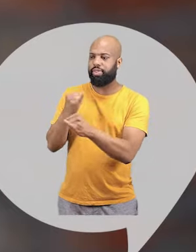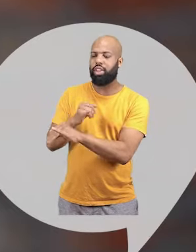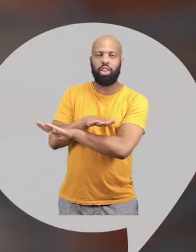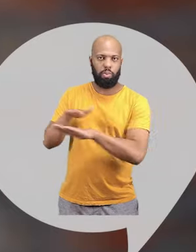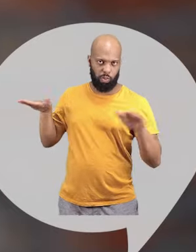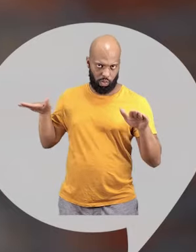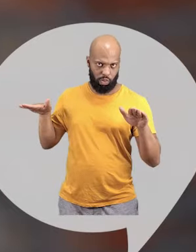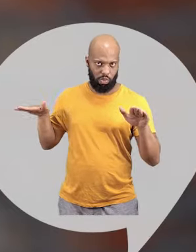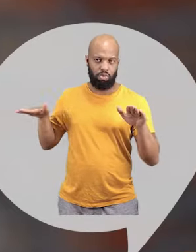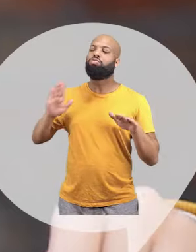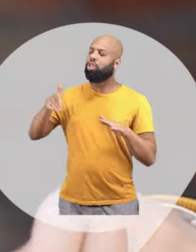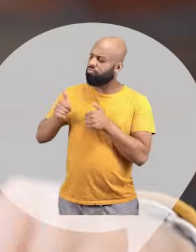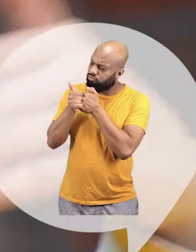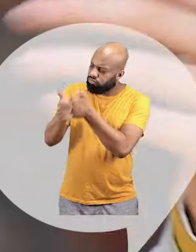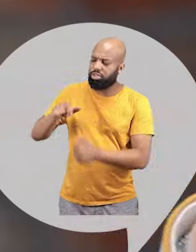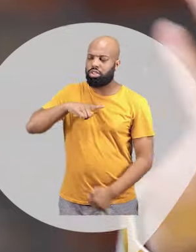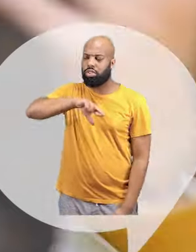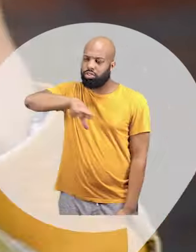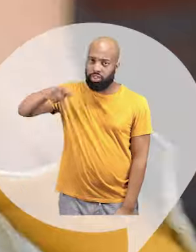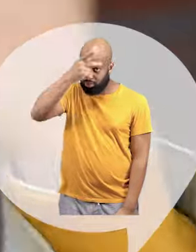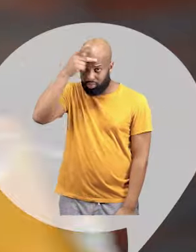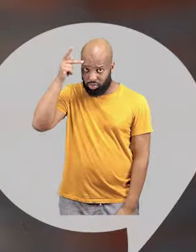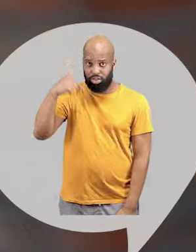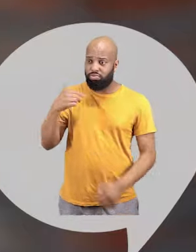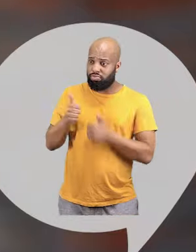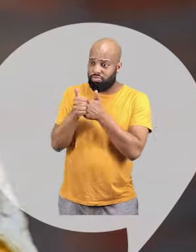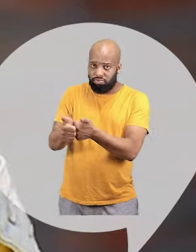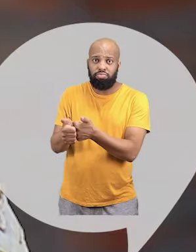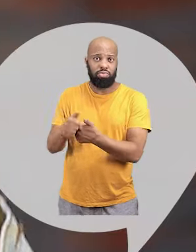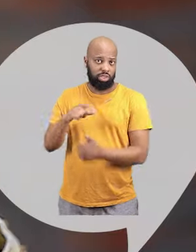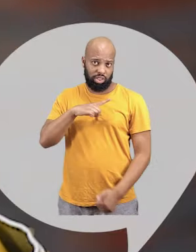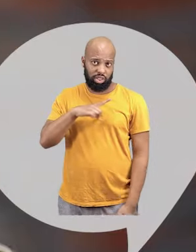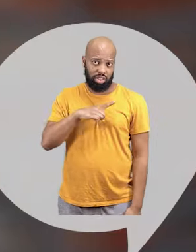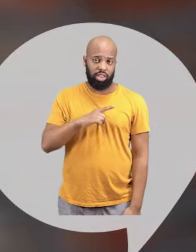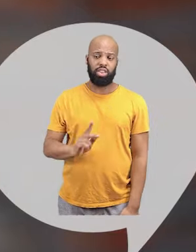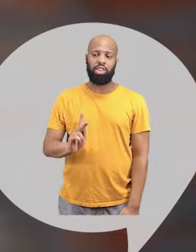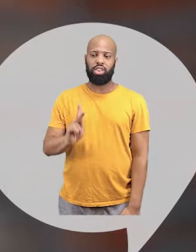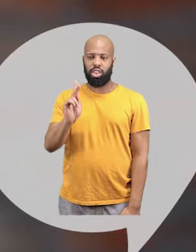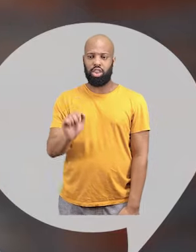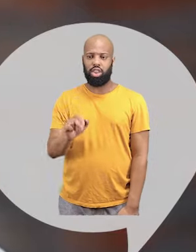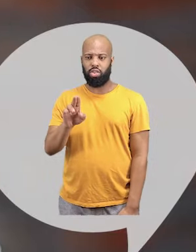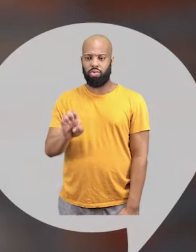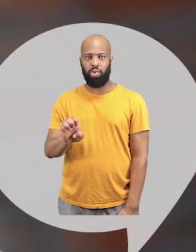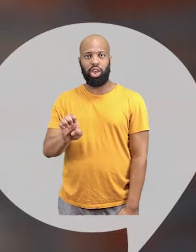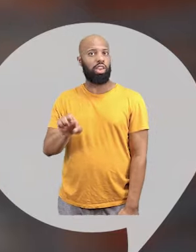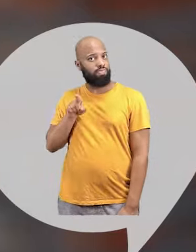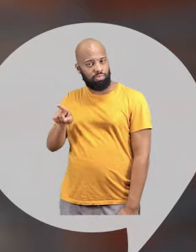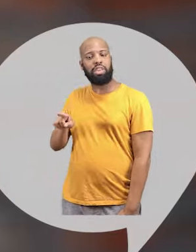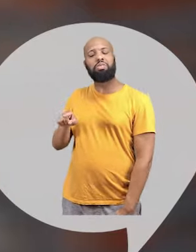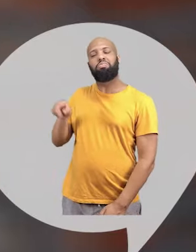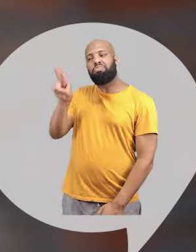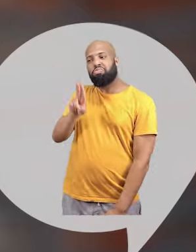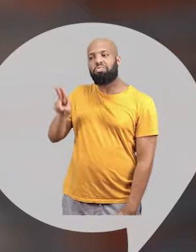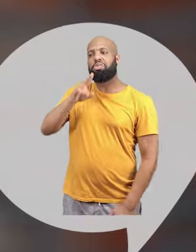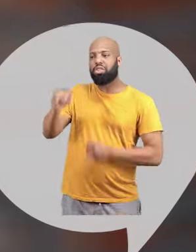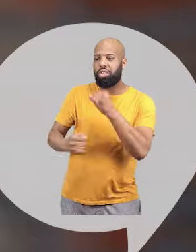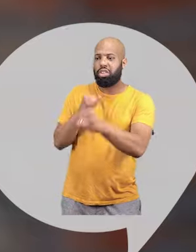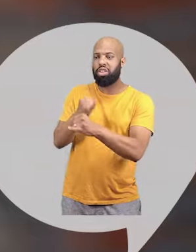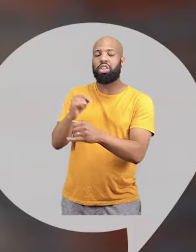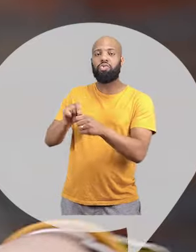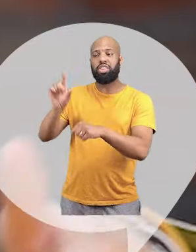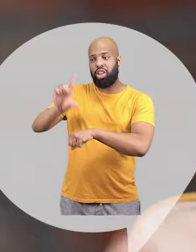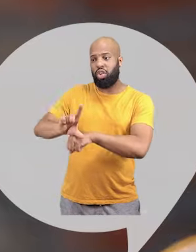ponto a gente acompanhou muitas pessoas eu sou fãzaço do Cauê Moura por exemplo um cara que dá a partir da internet conseguiu